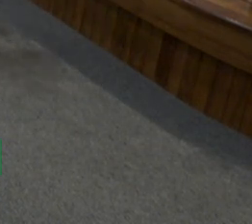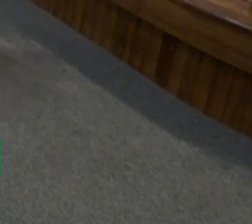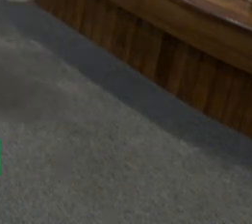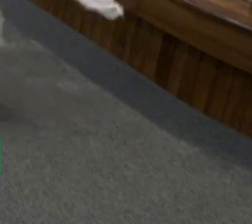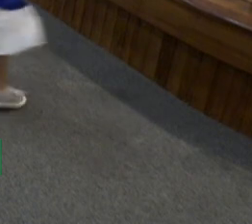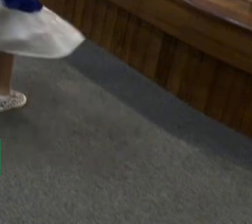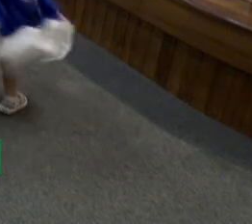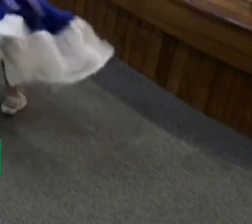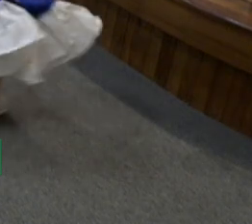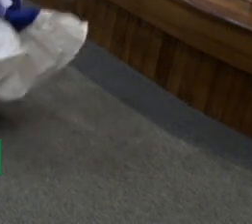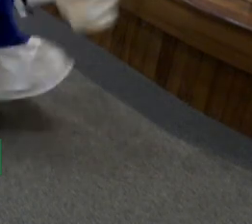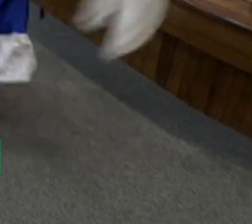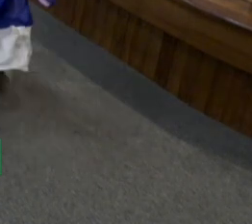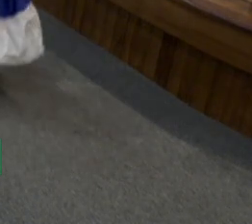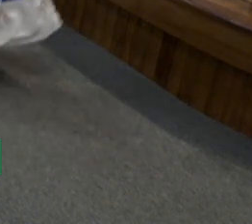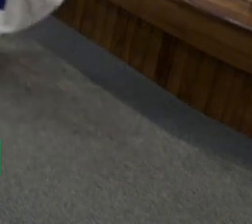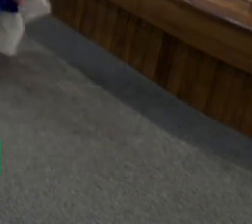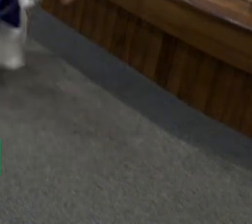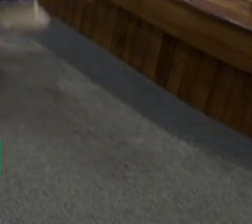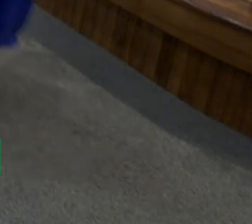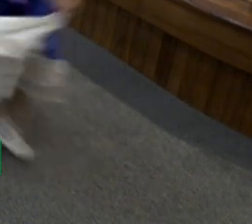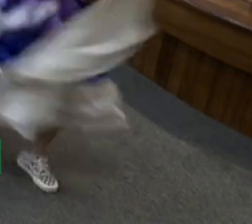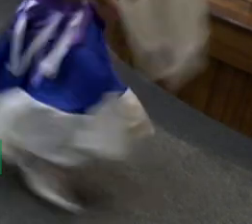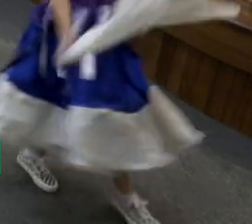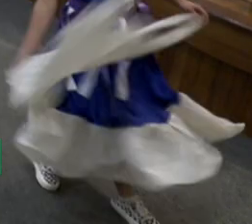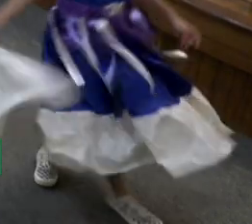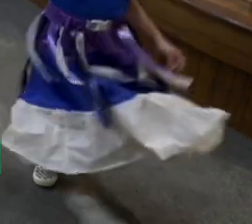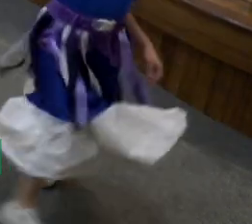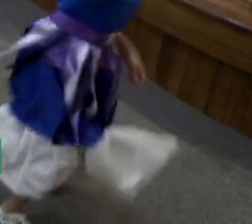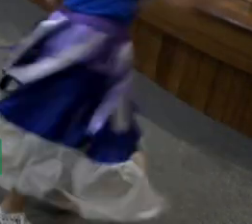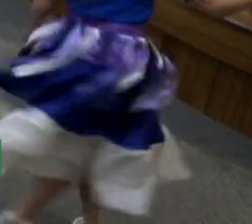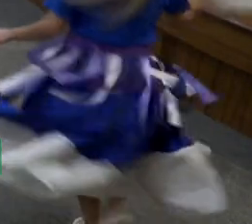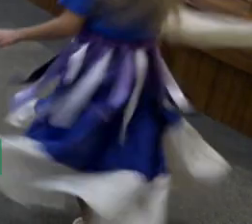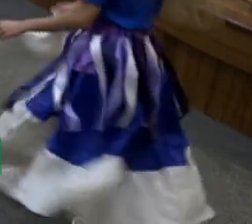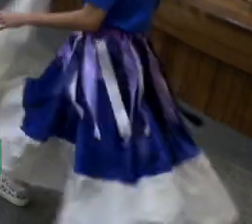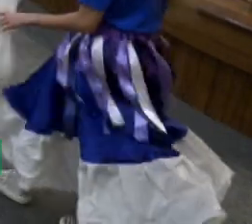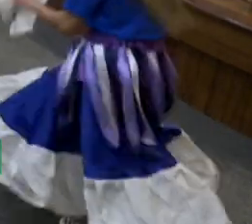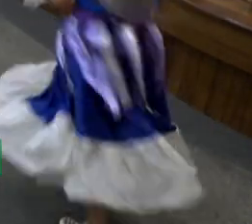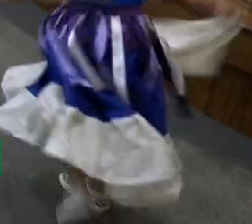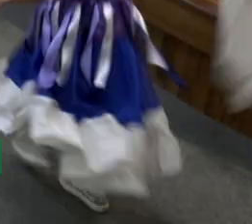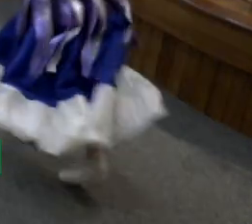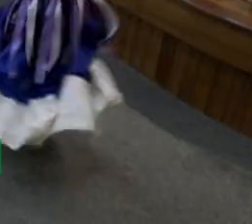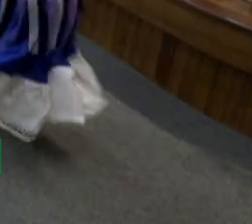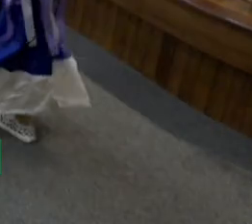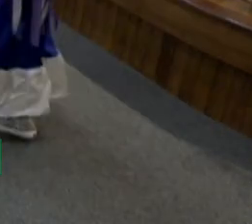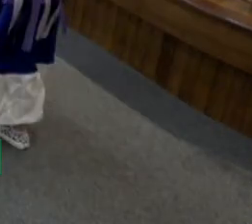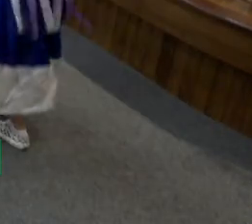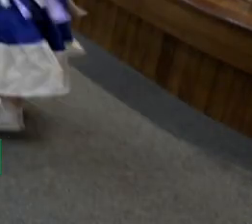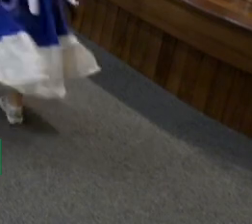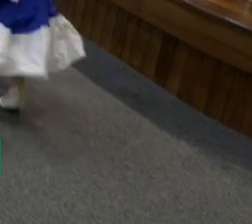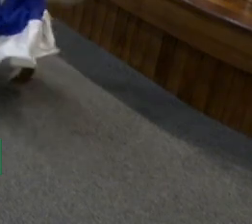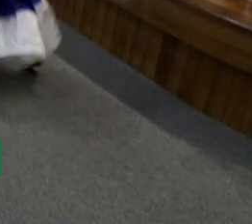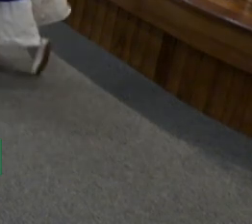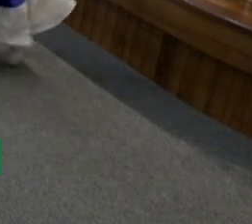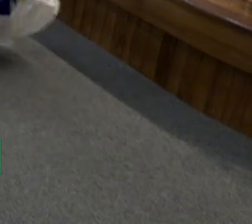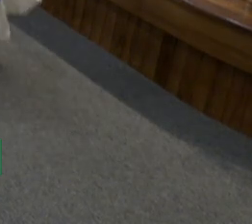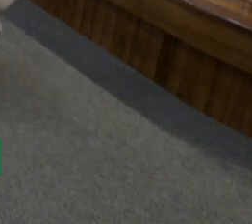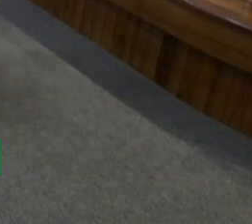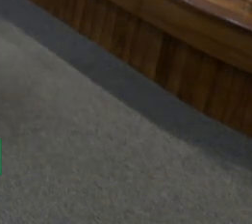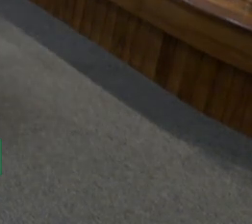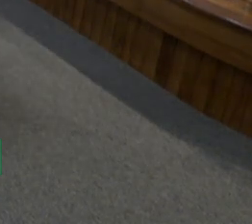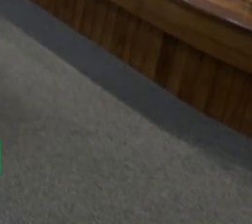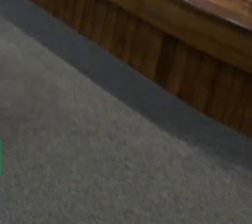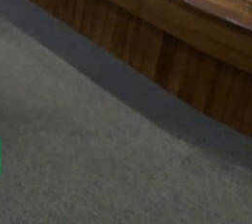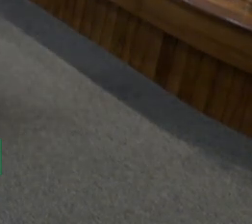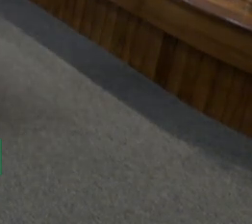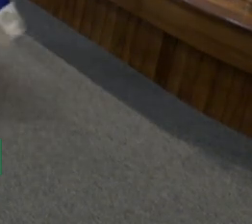A água viva é saborosa. A maré vai, a maré vem. Oi, vem nadando feito louca.